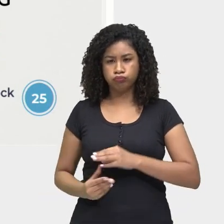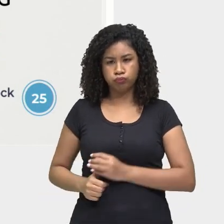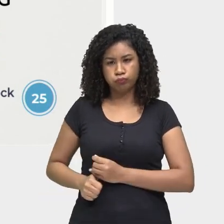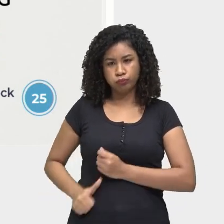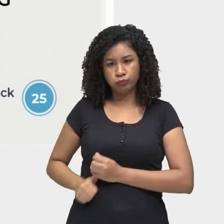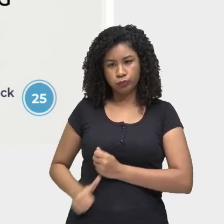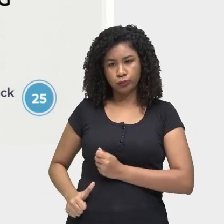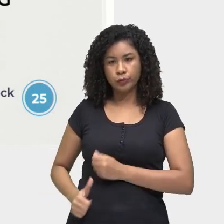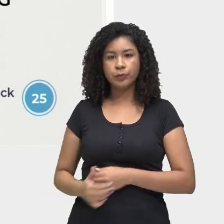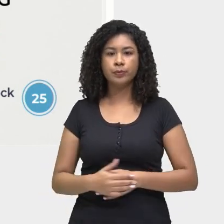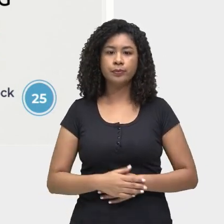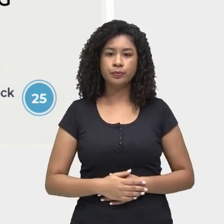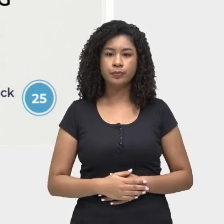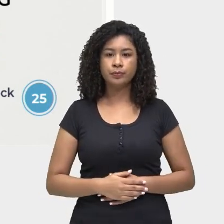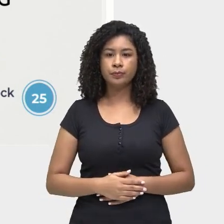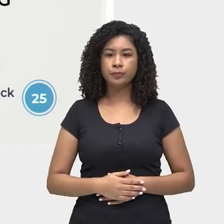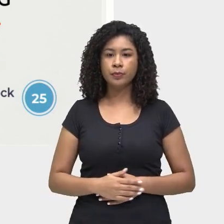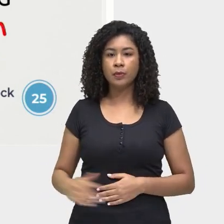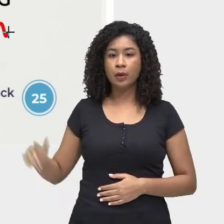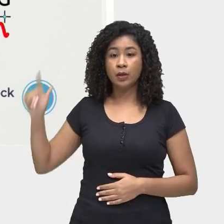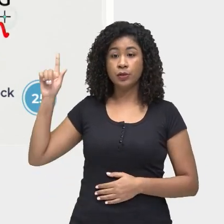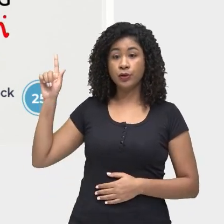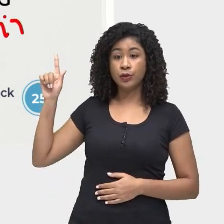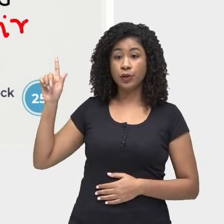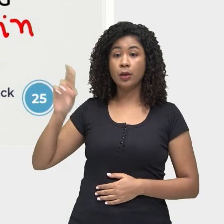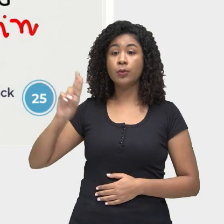o intestino